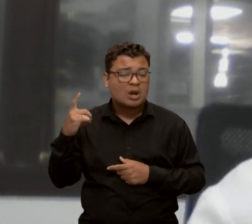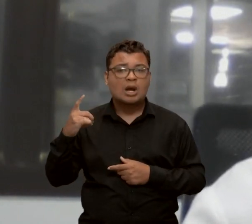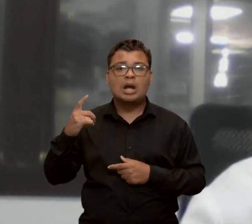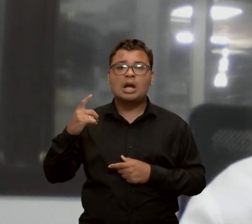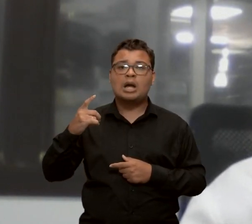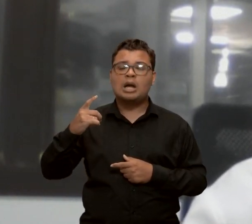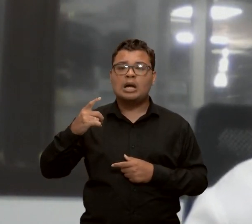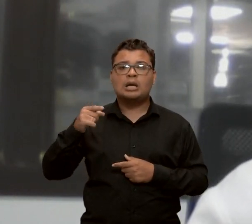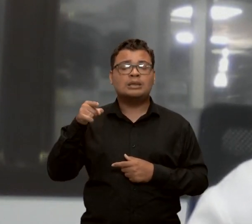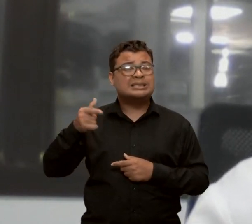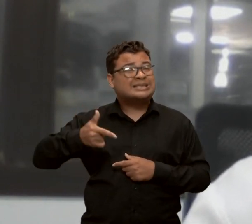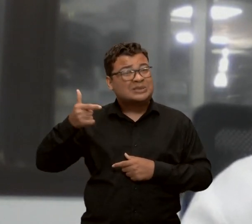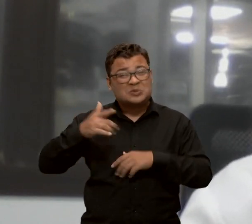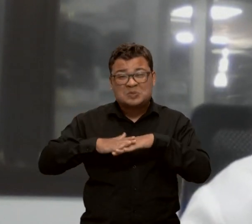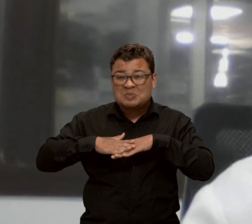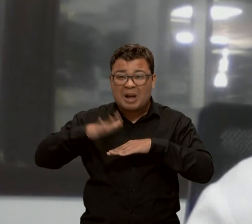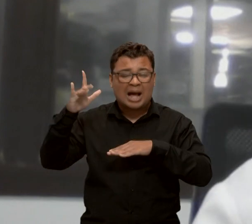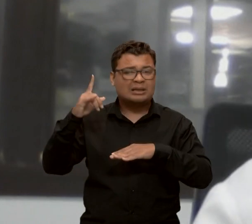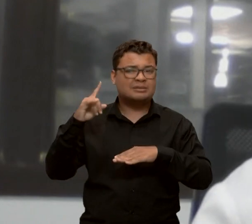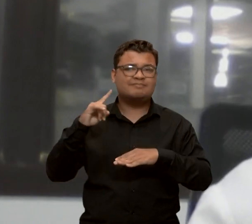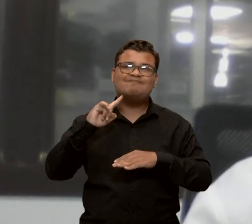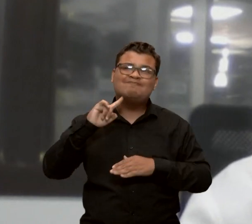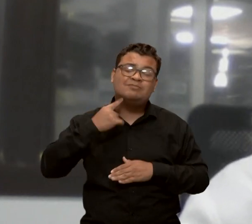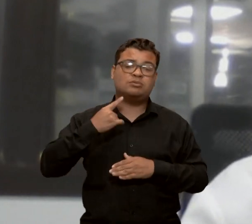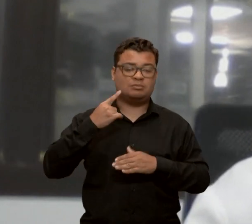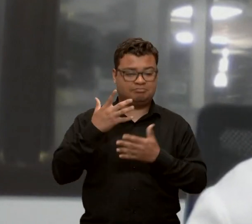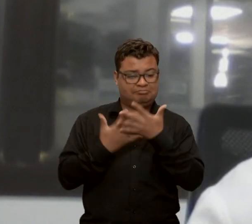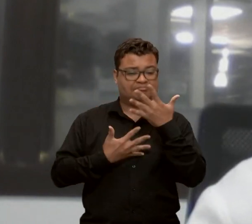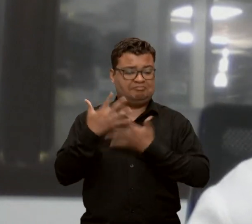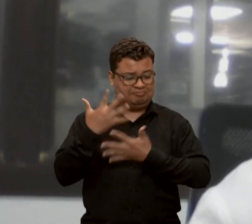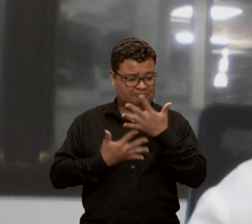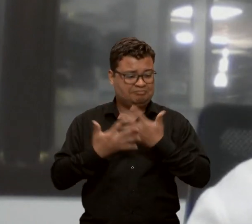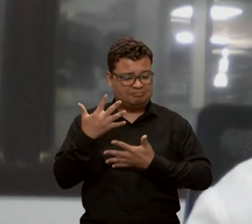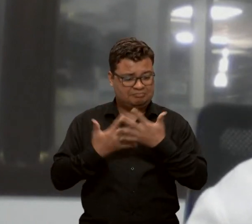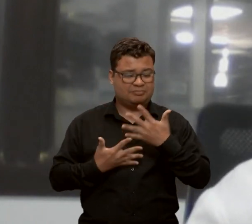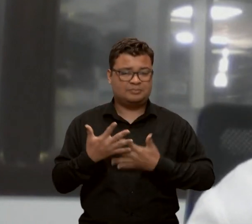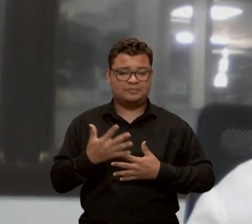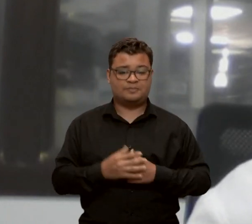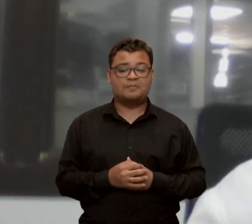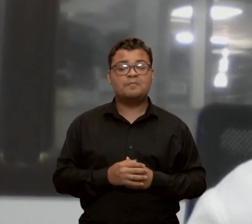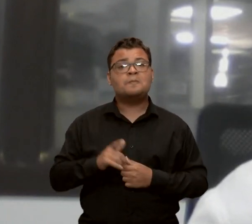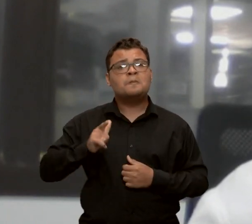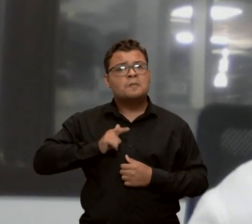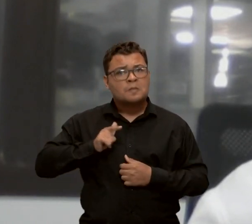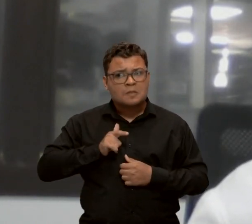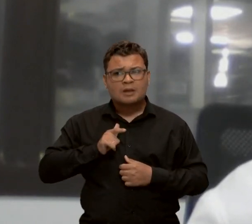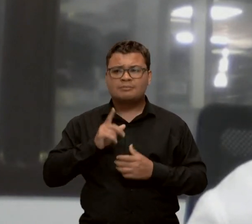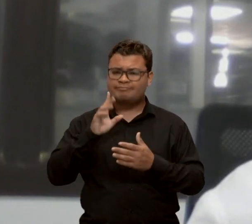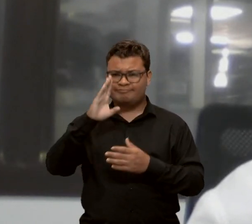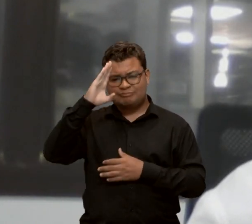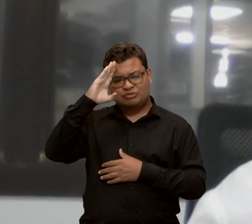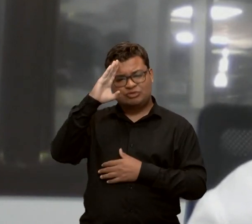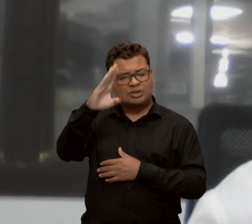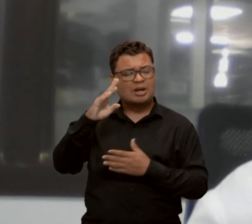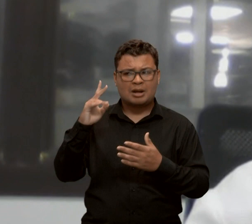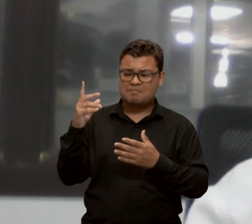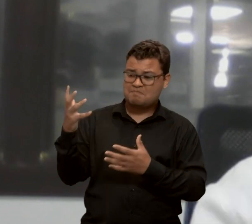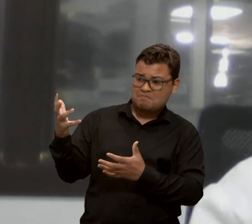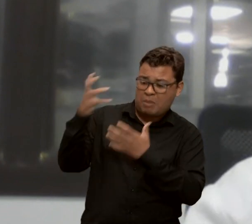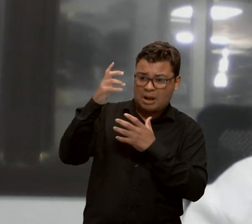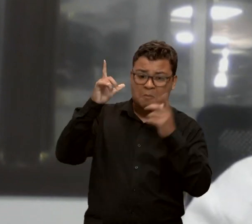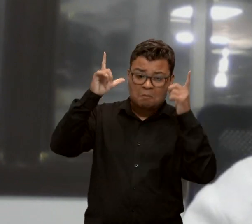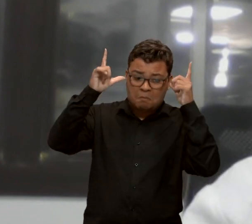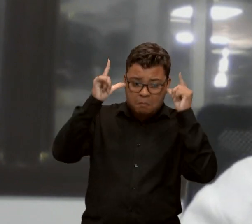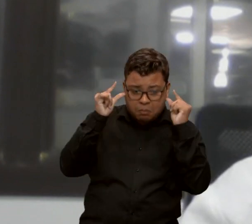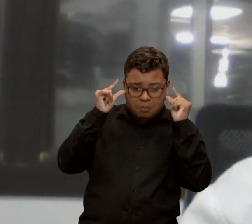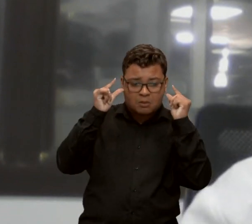mais do que outras coisas. E o ruído, além de ter efeitos diretos, com a perda de audição, ele